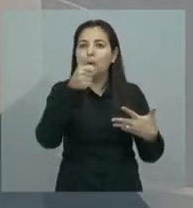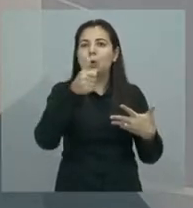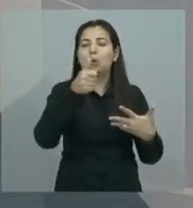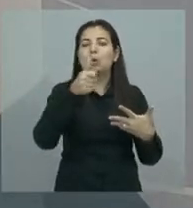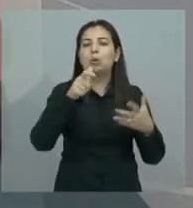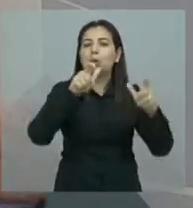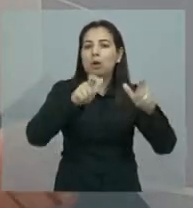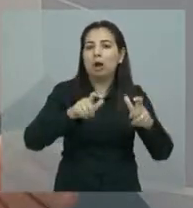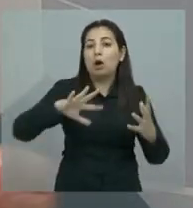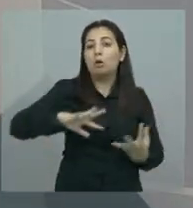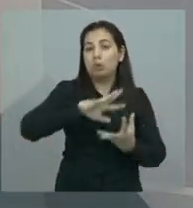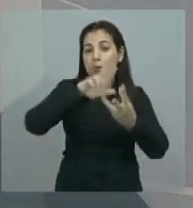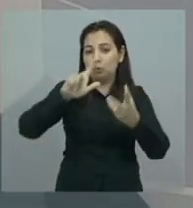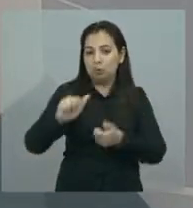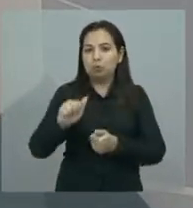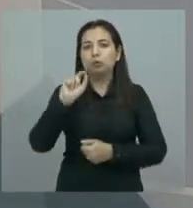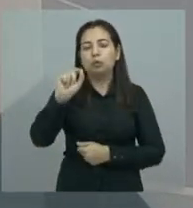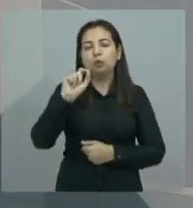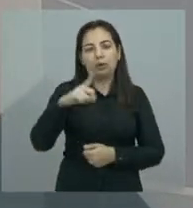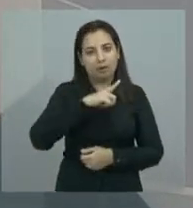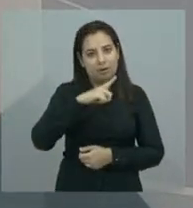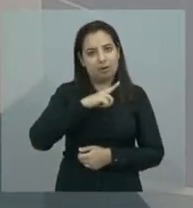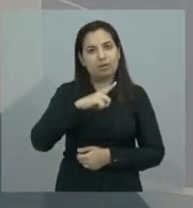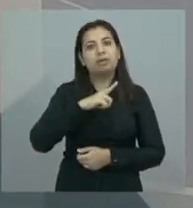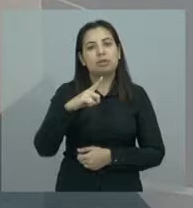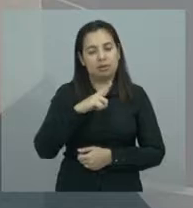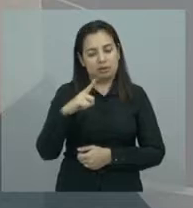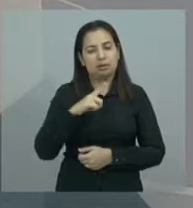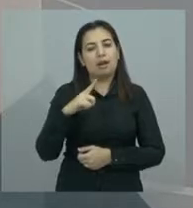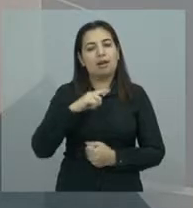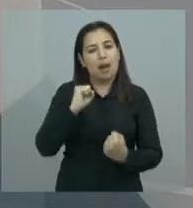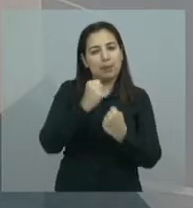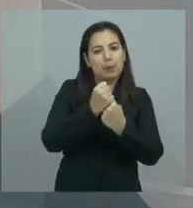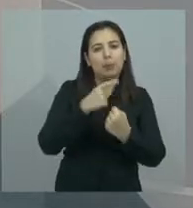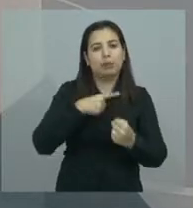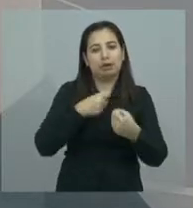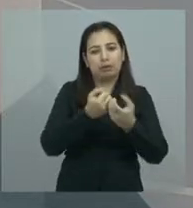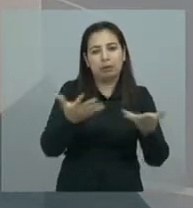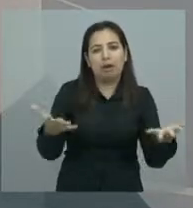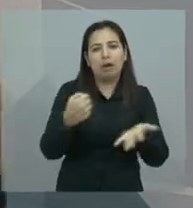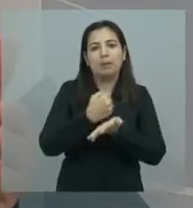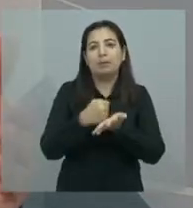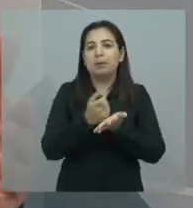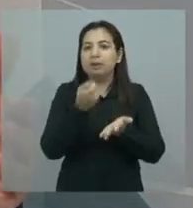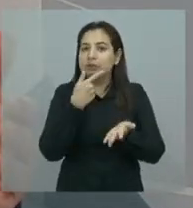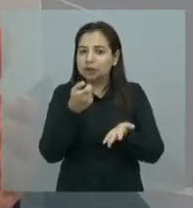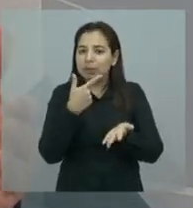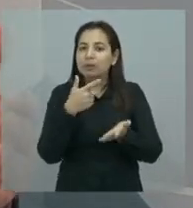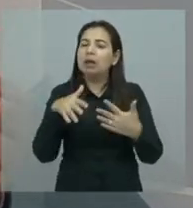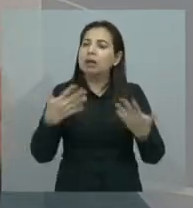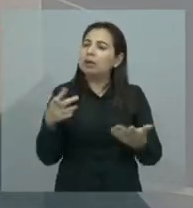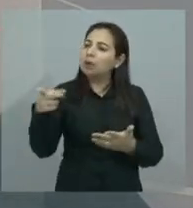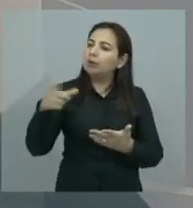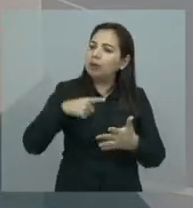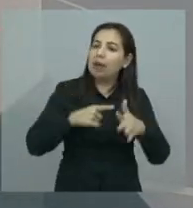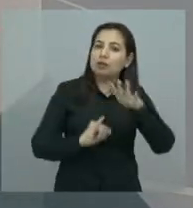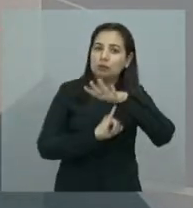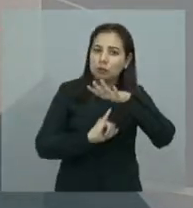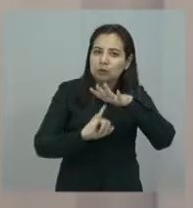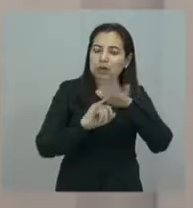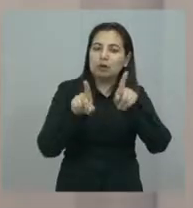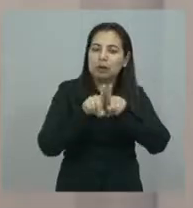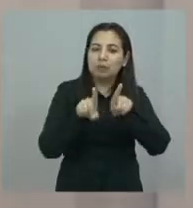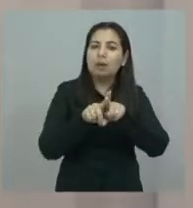onde oferece, disponibiliza esses equipamentos. Você tomou esses equipamentos e agora parou